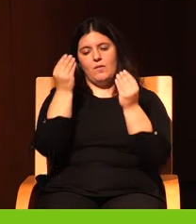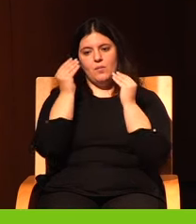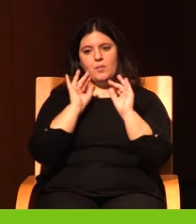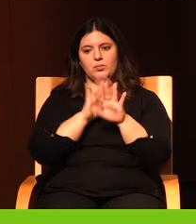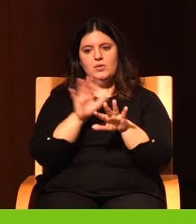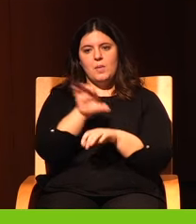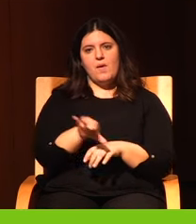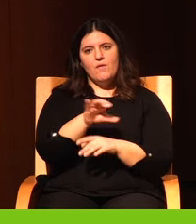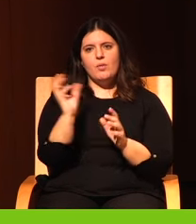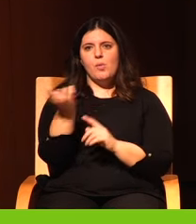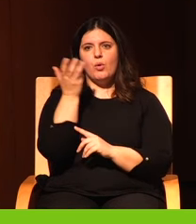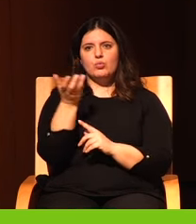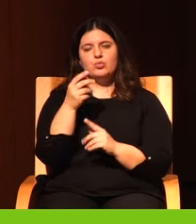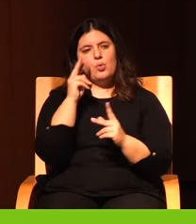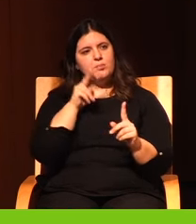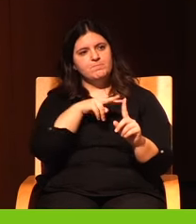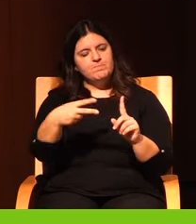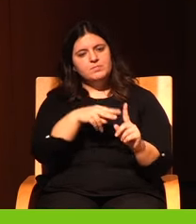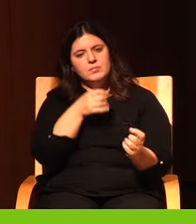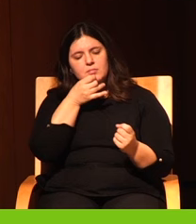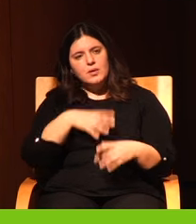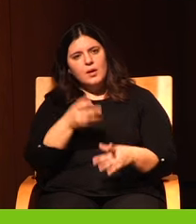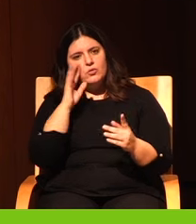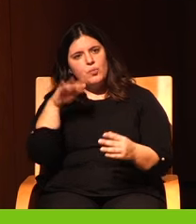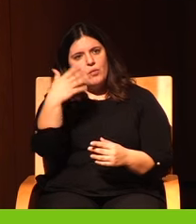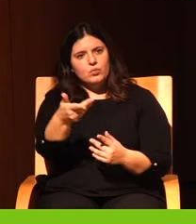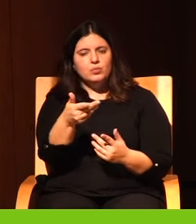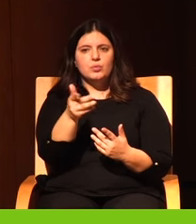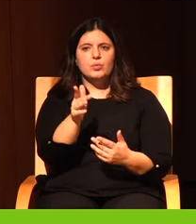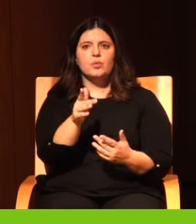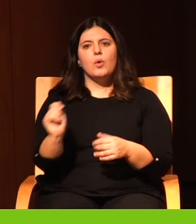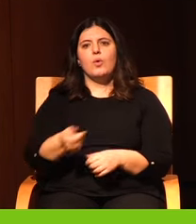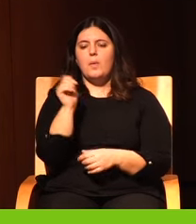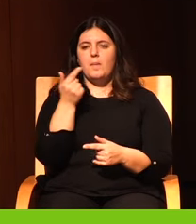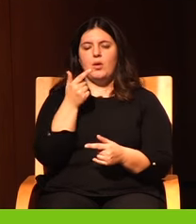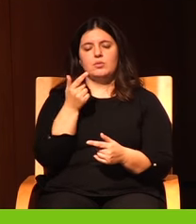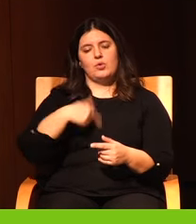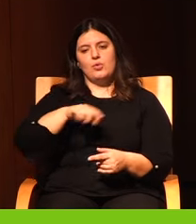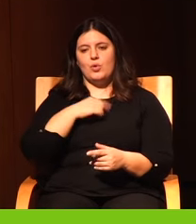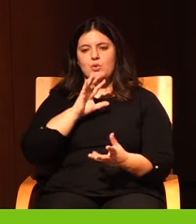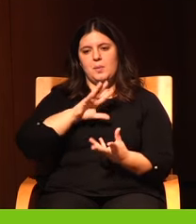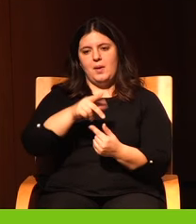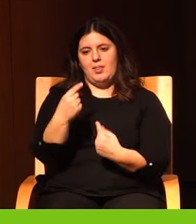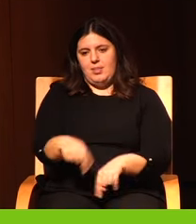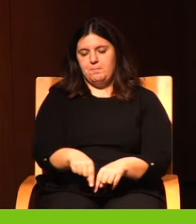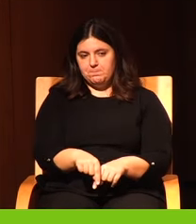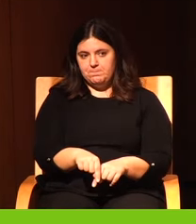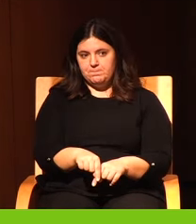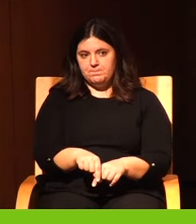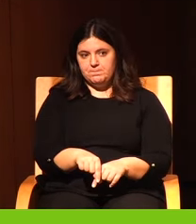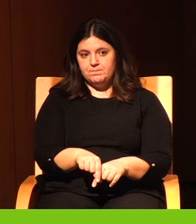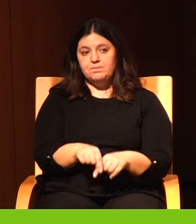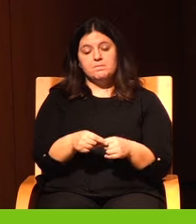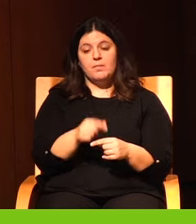uma maneira uma cultura um olhar que pretende preservar Para o Futuro o de melhor que o nosso planeta tem